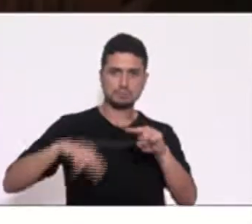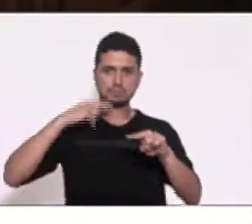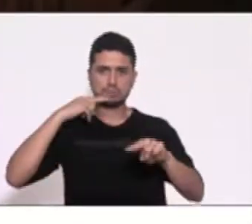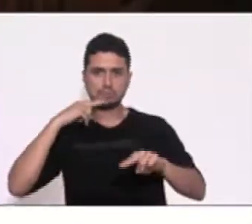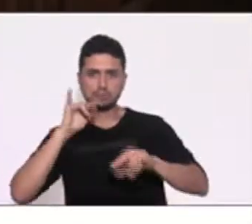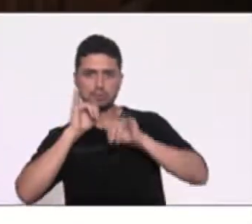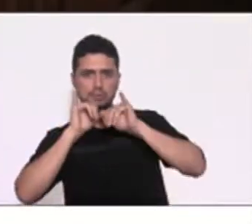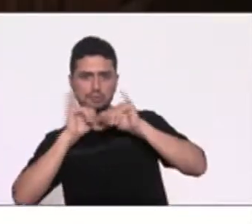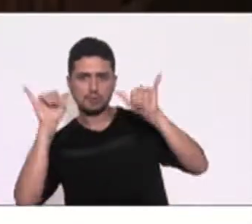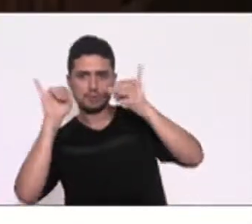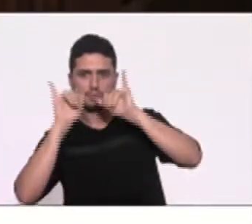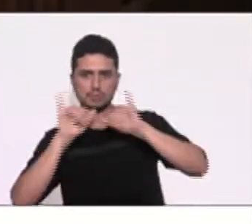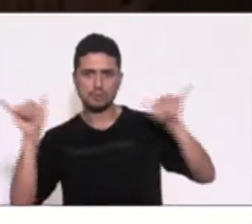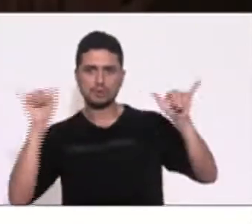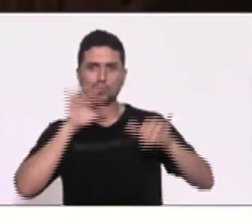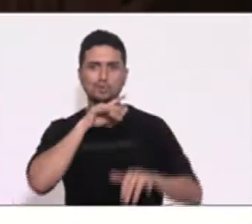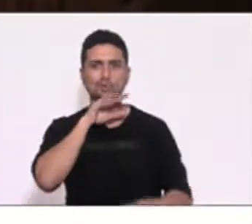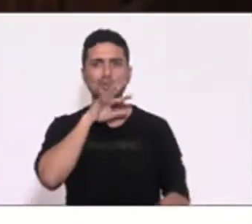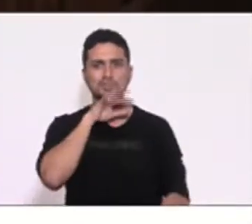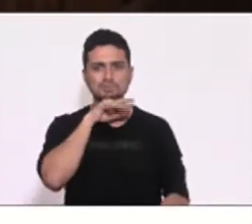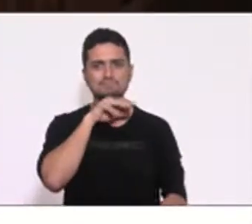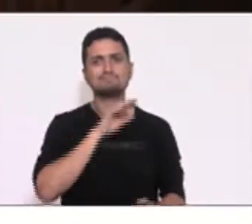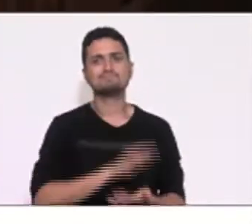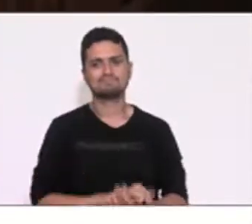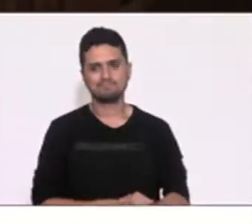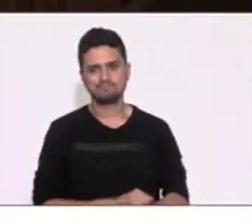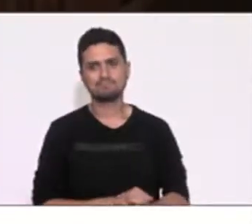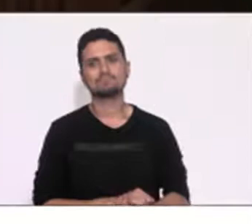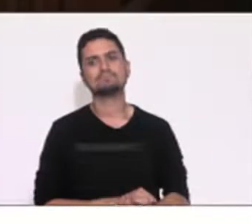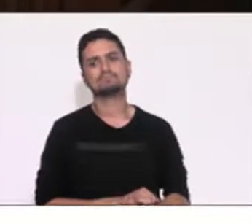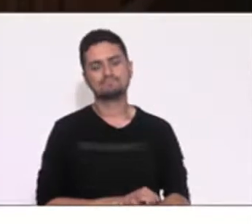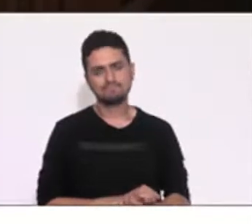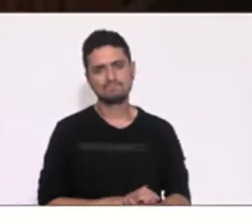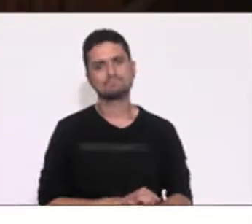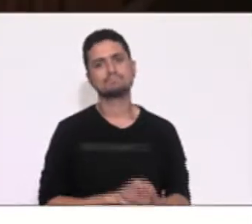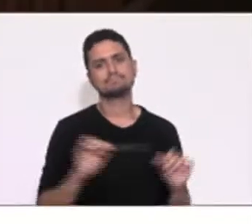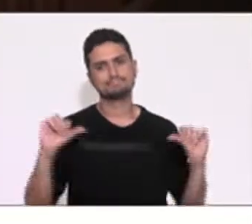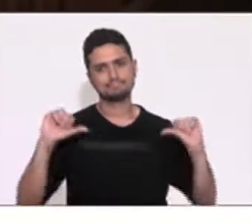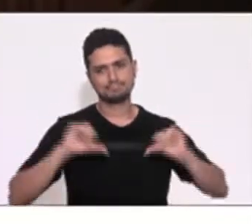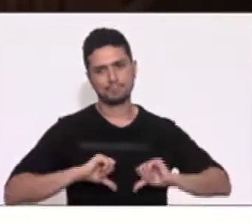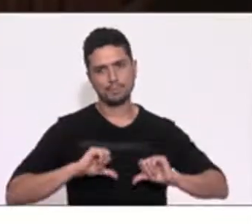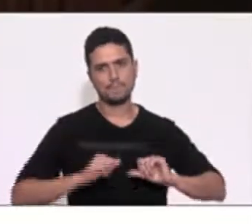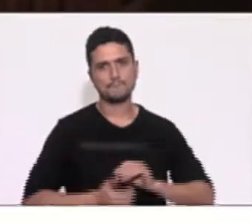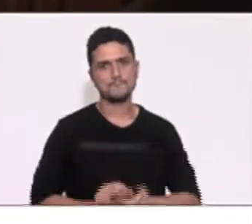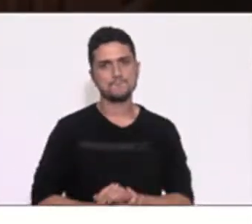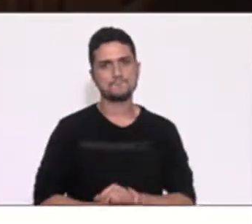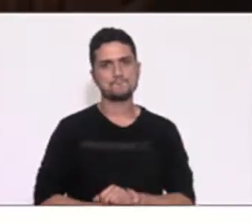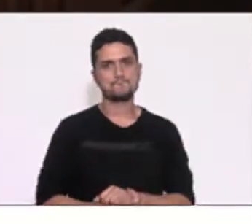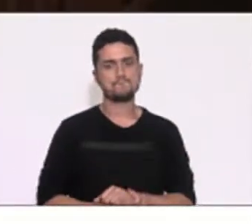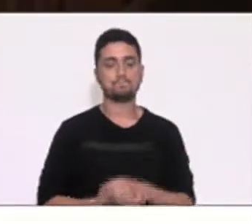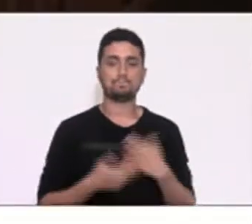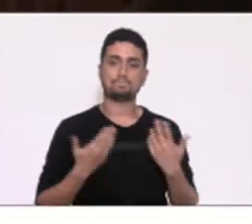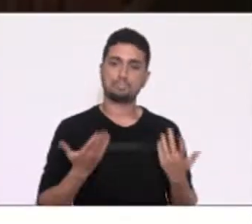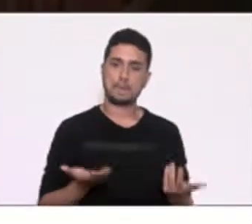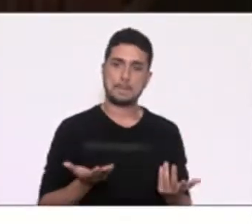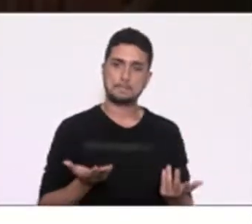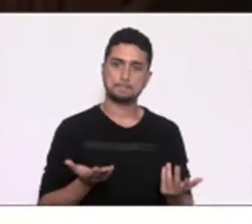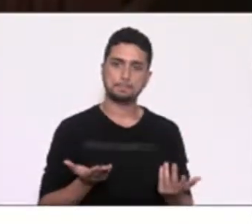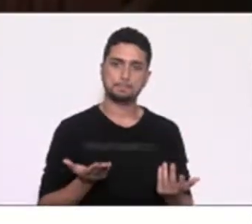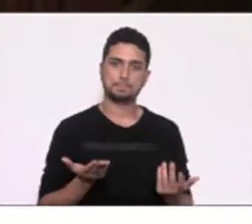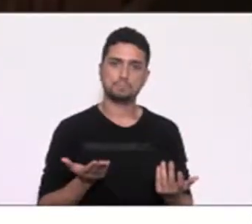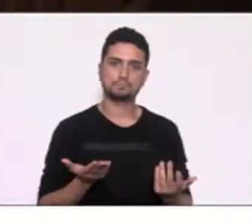constantemente por novidades negativas. E isso